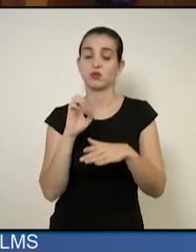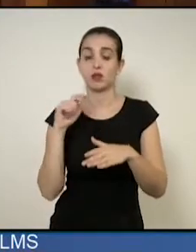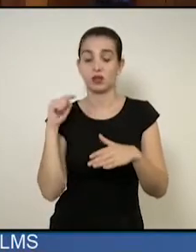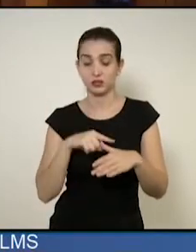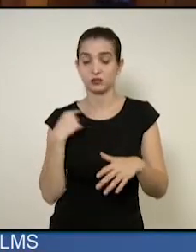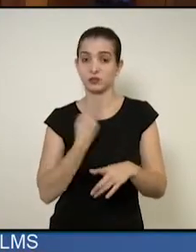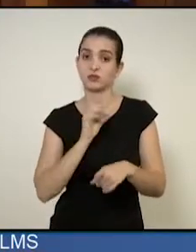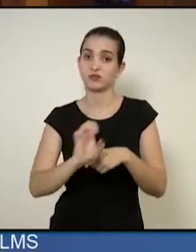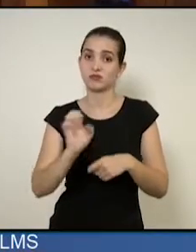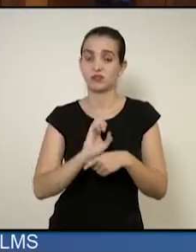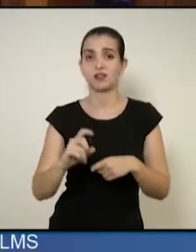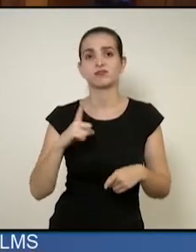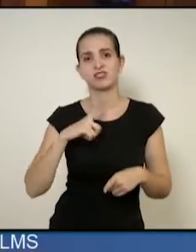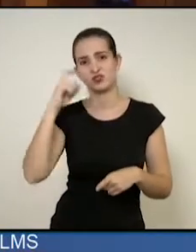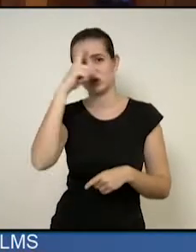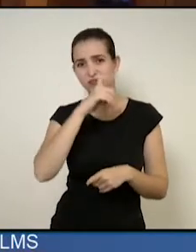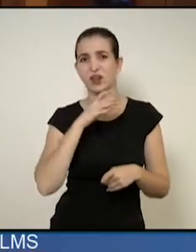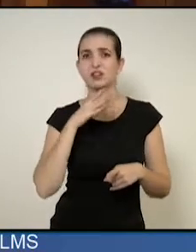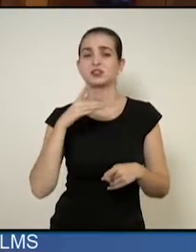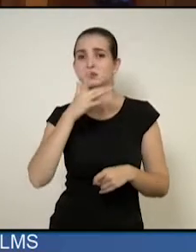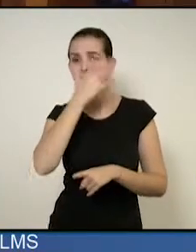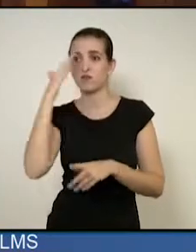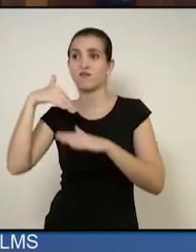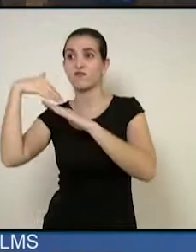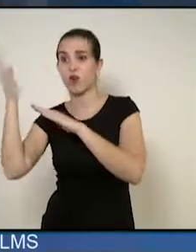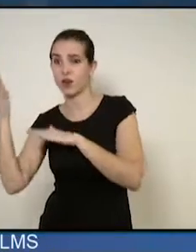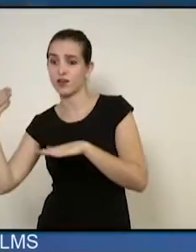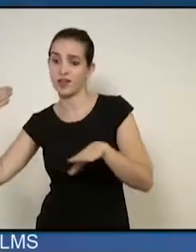muita dificuldade de falar no celular.